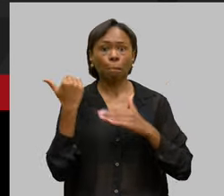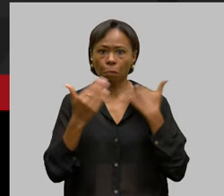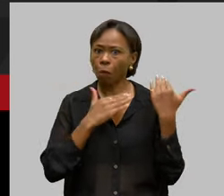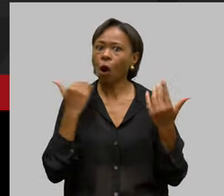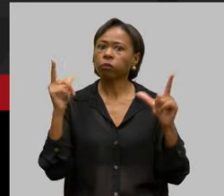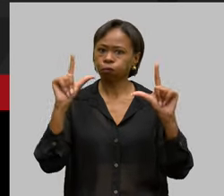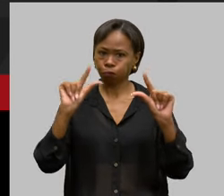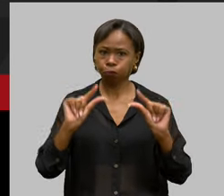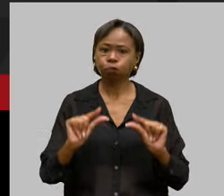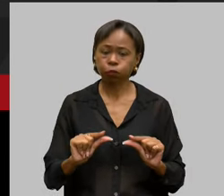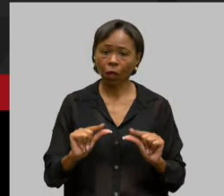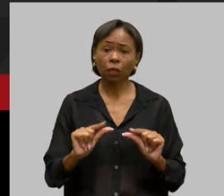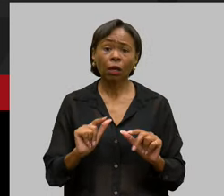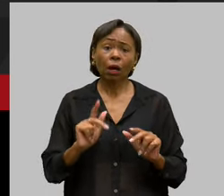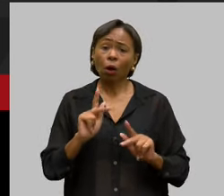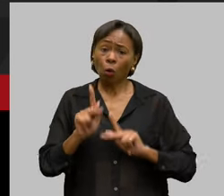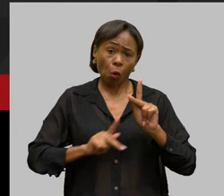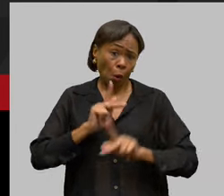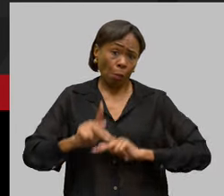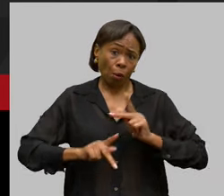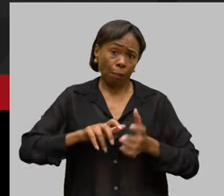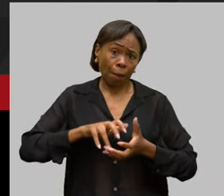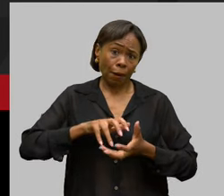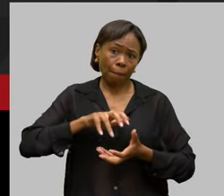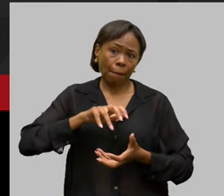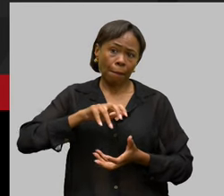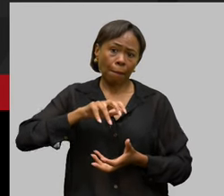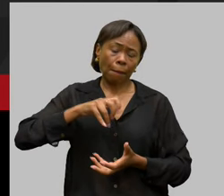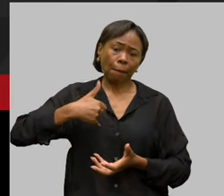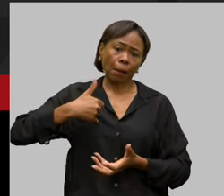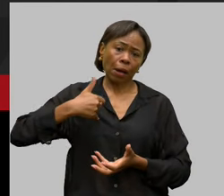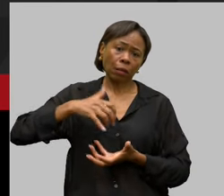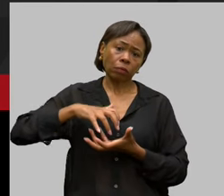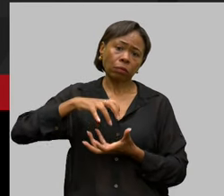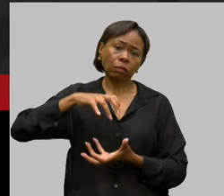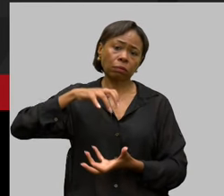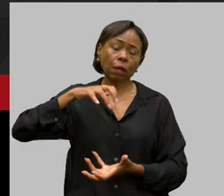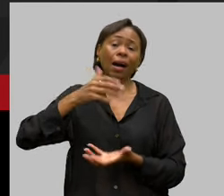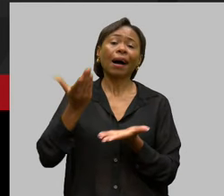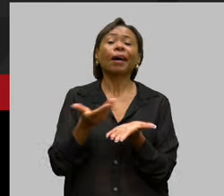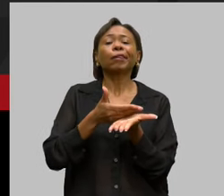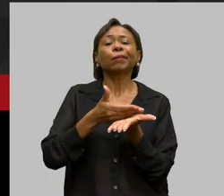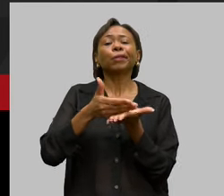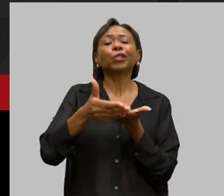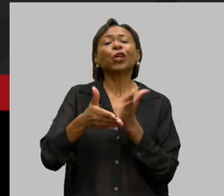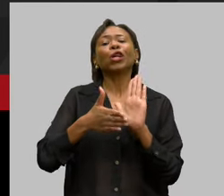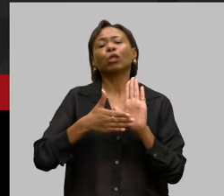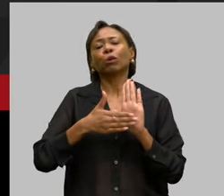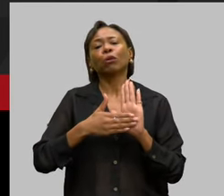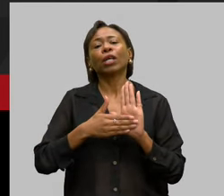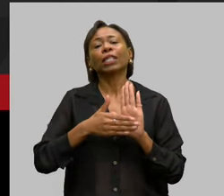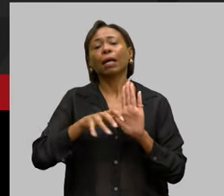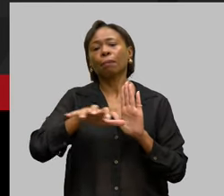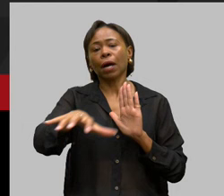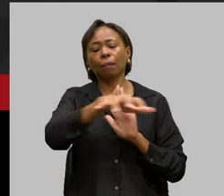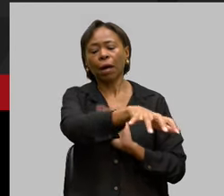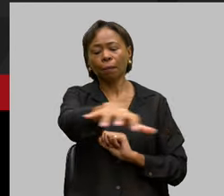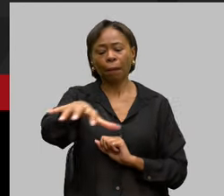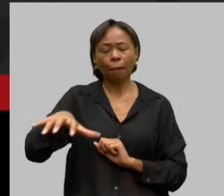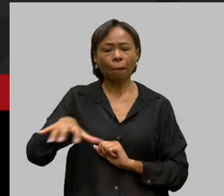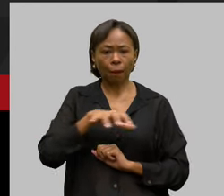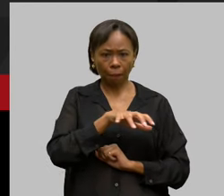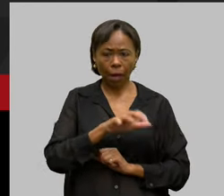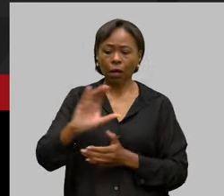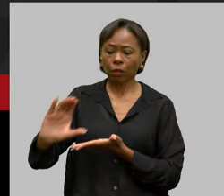fazendo a população envelhecer e nós como eu comentei iniciamos os regimes operando em repartição pegando dinheiro de ativo para pagar